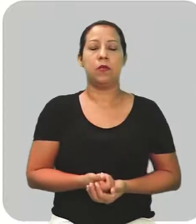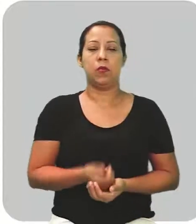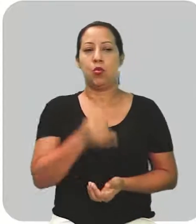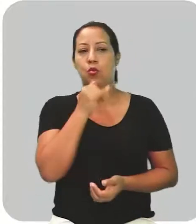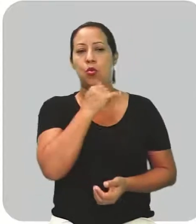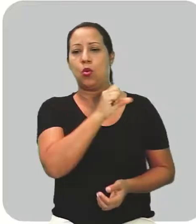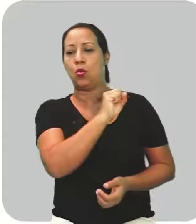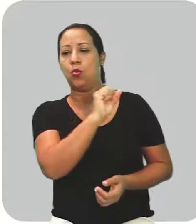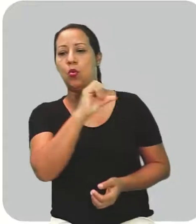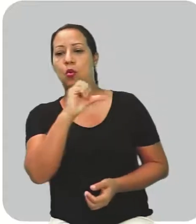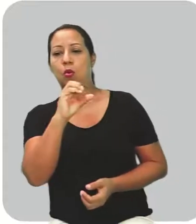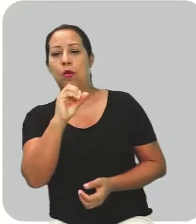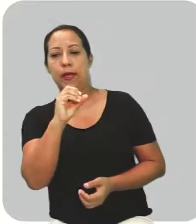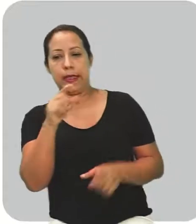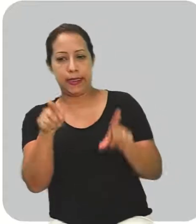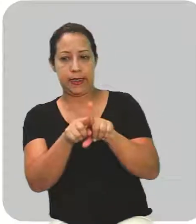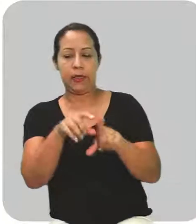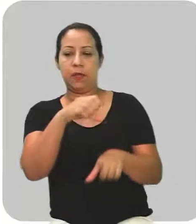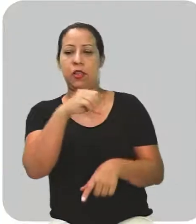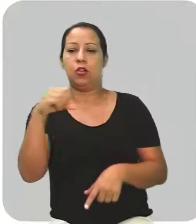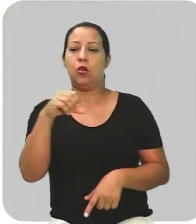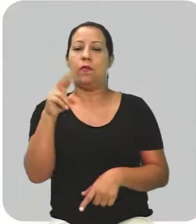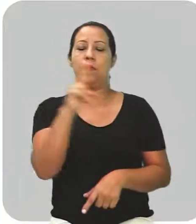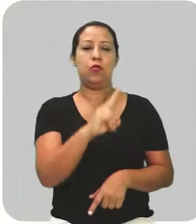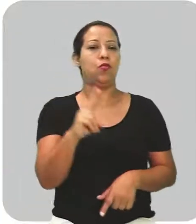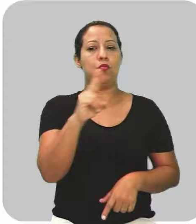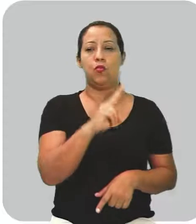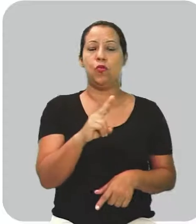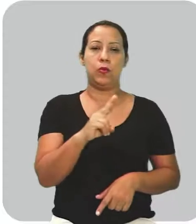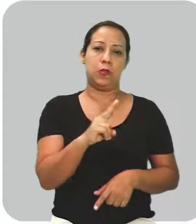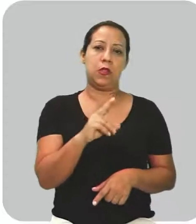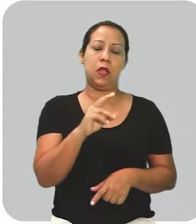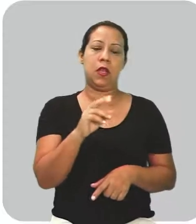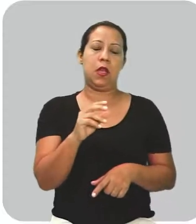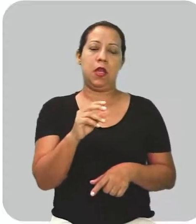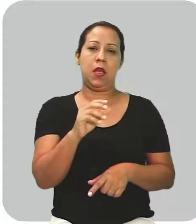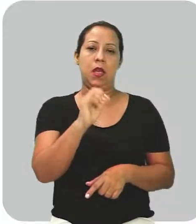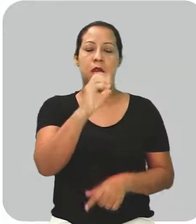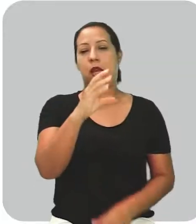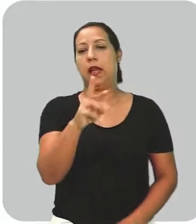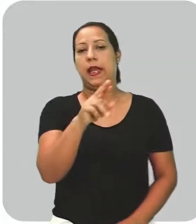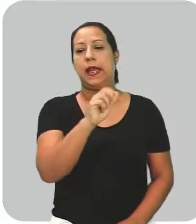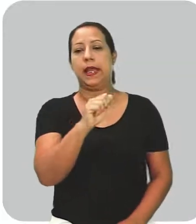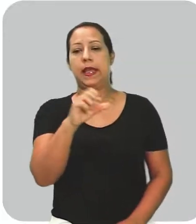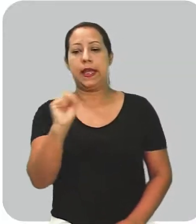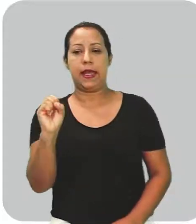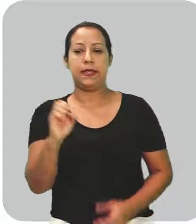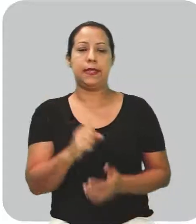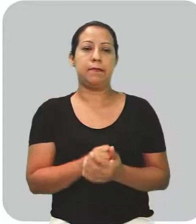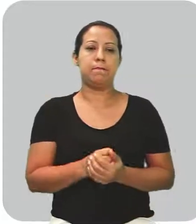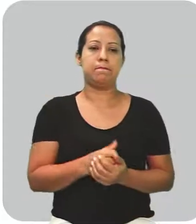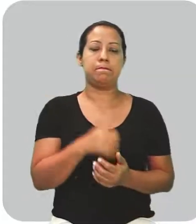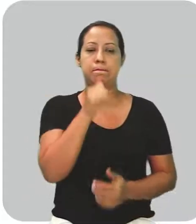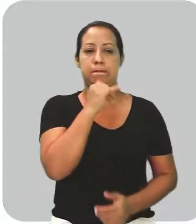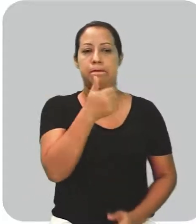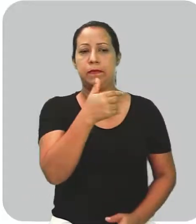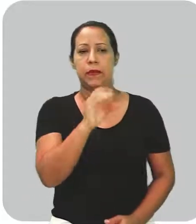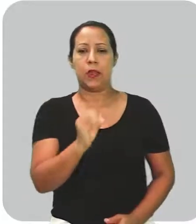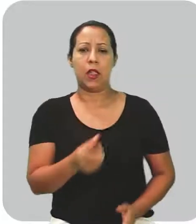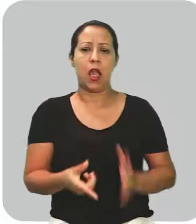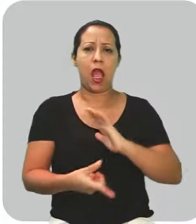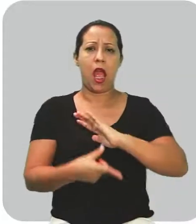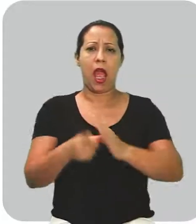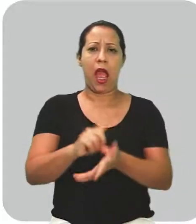utiliza aí a crase. Beleza? No caso 10, antes do sujeito, né? Disseram tudo